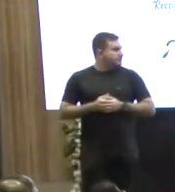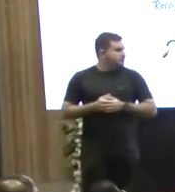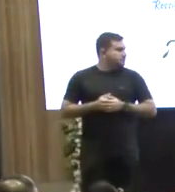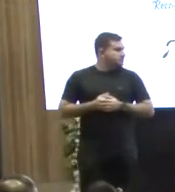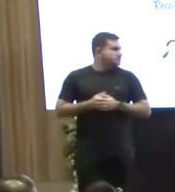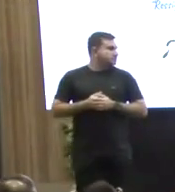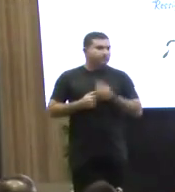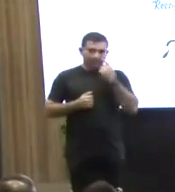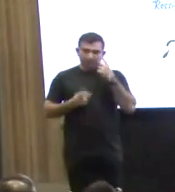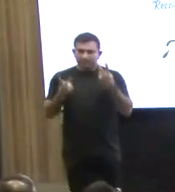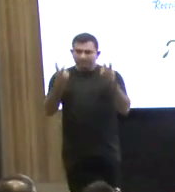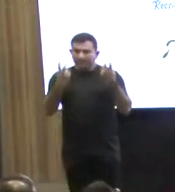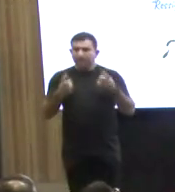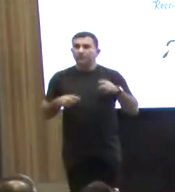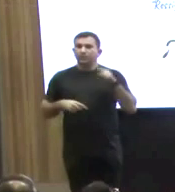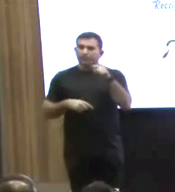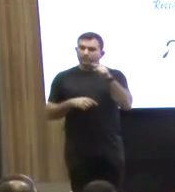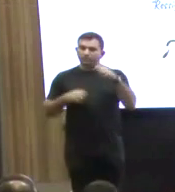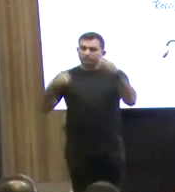Juvaneide. Neide,